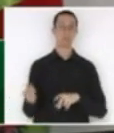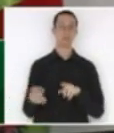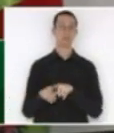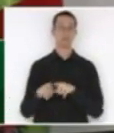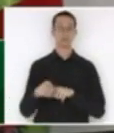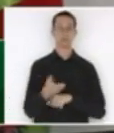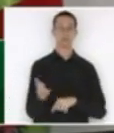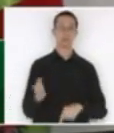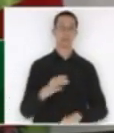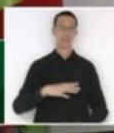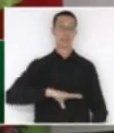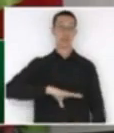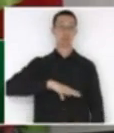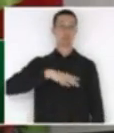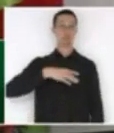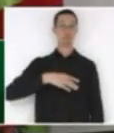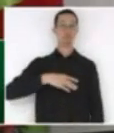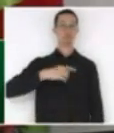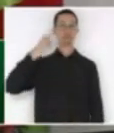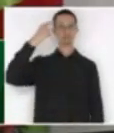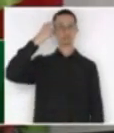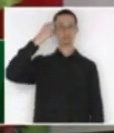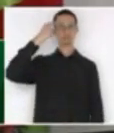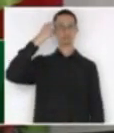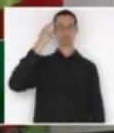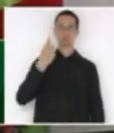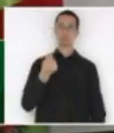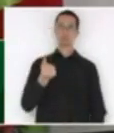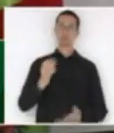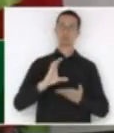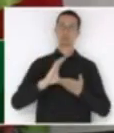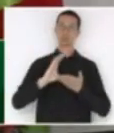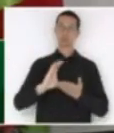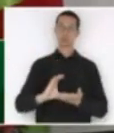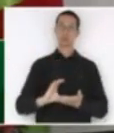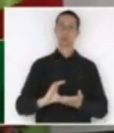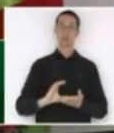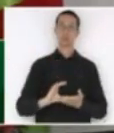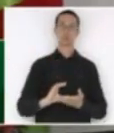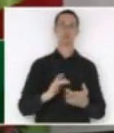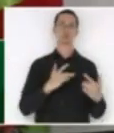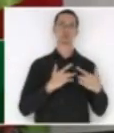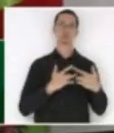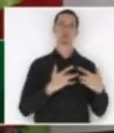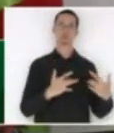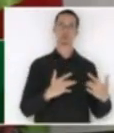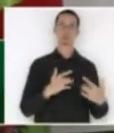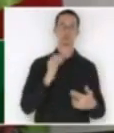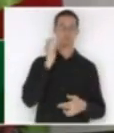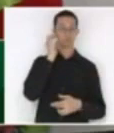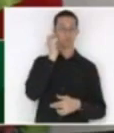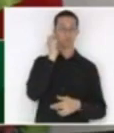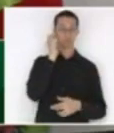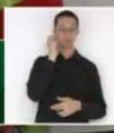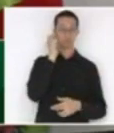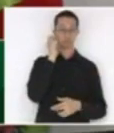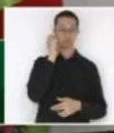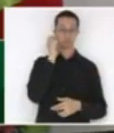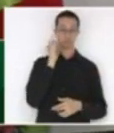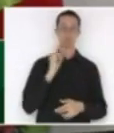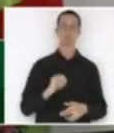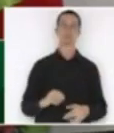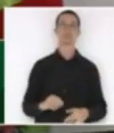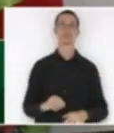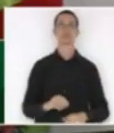de pensar um crédito subsidiado e solidário. Mas os nossos irmãos aqui